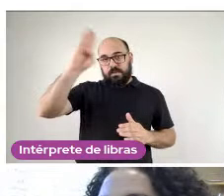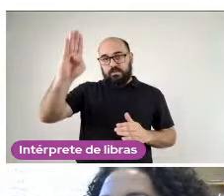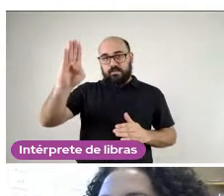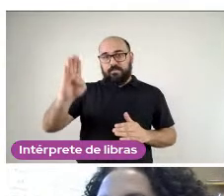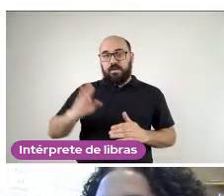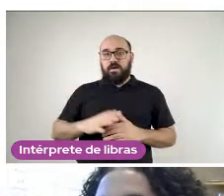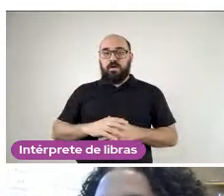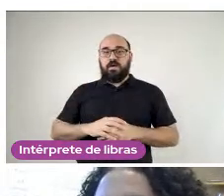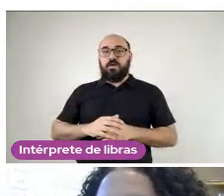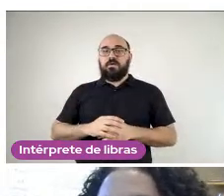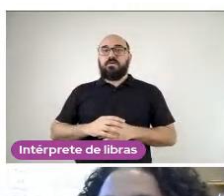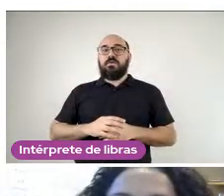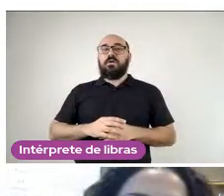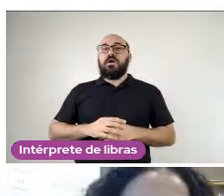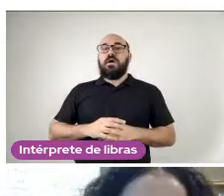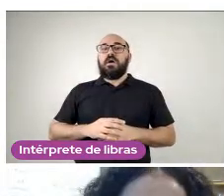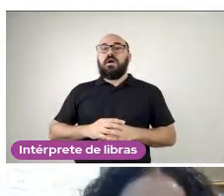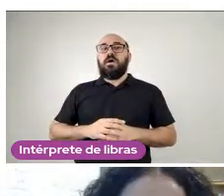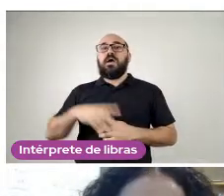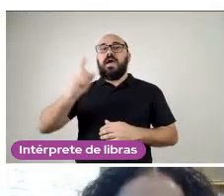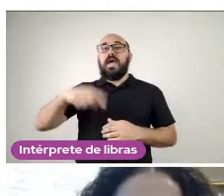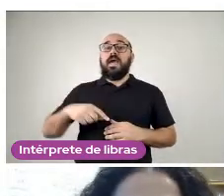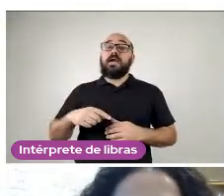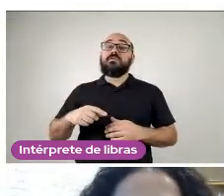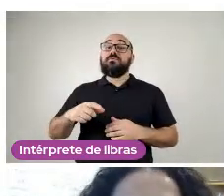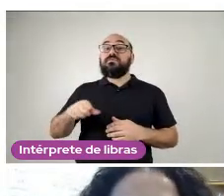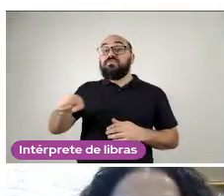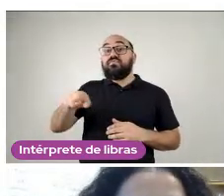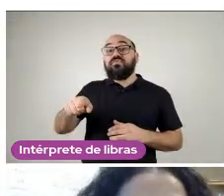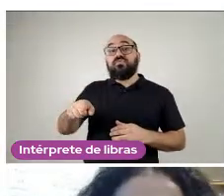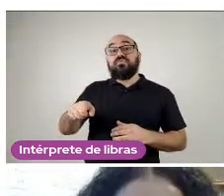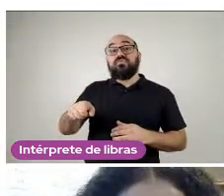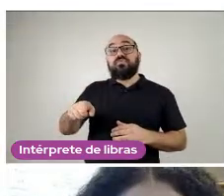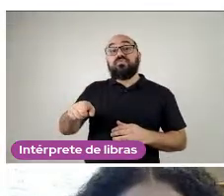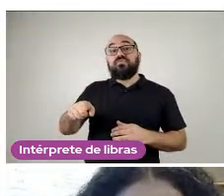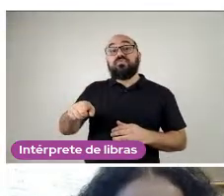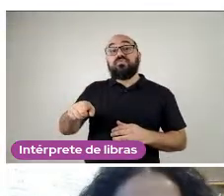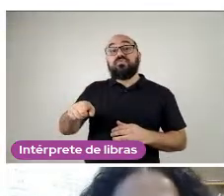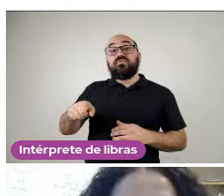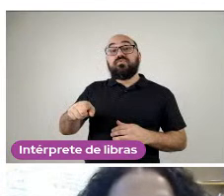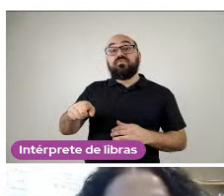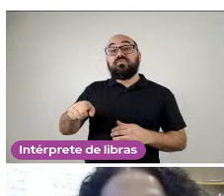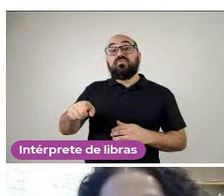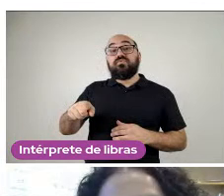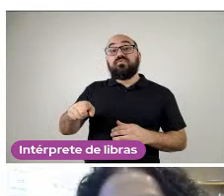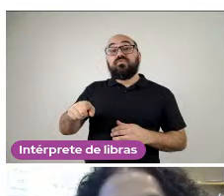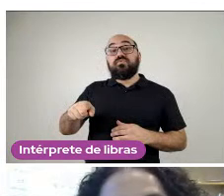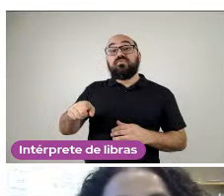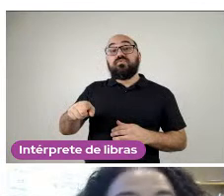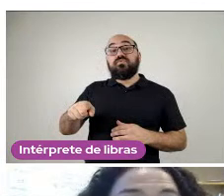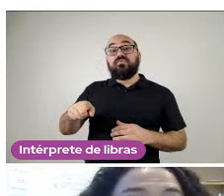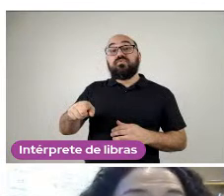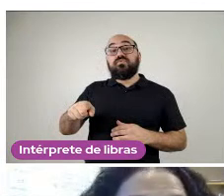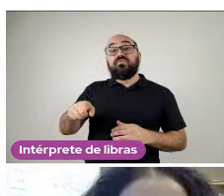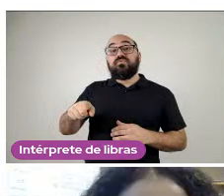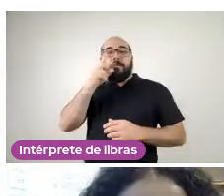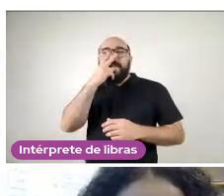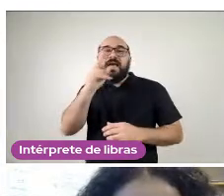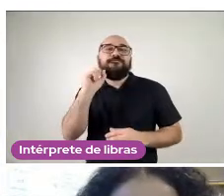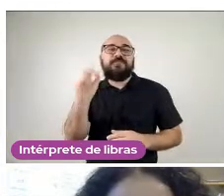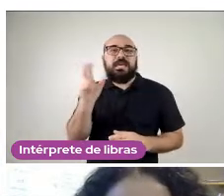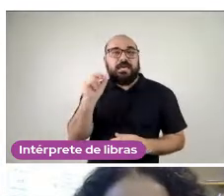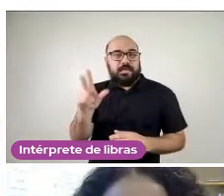atenção é a produção de toxinas. Então, existem vários tipos de toxinas produzidos, porque existe uma diversidade muito